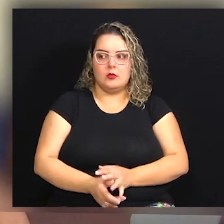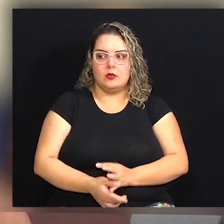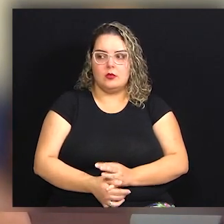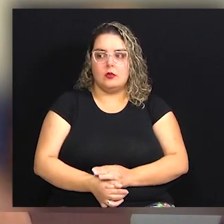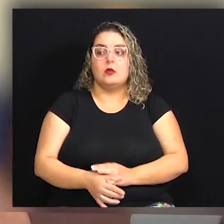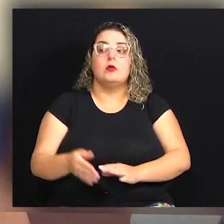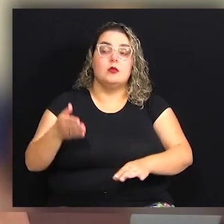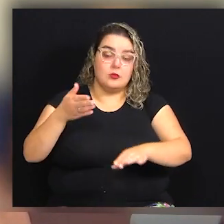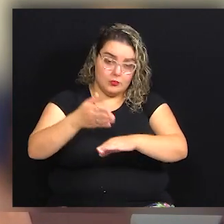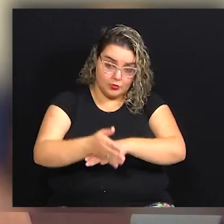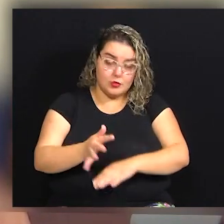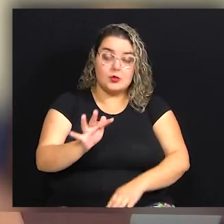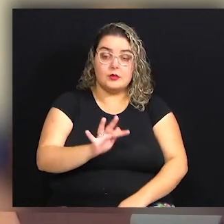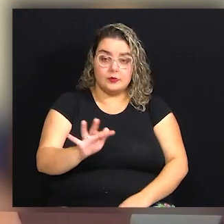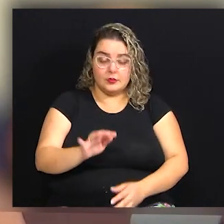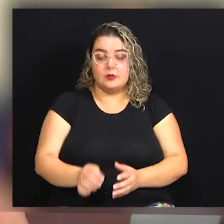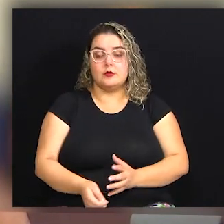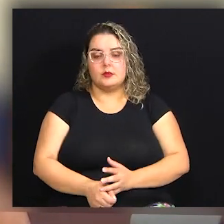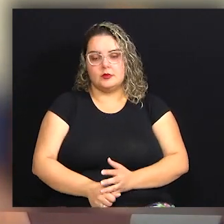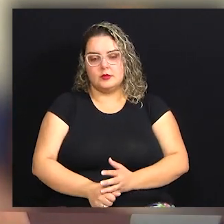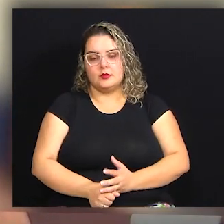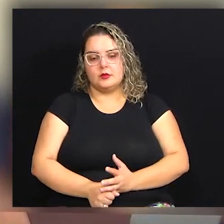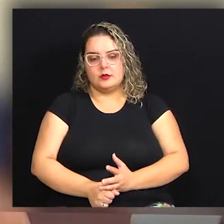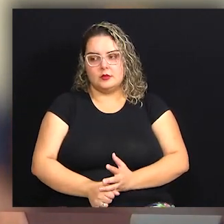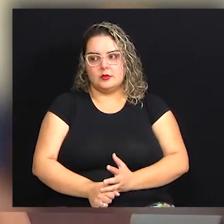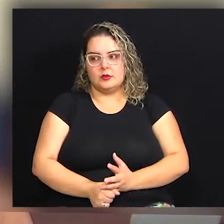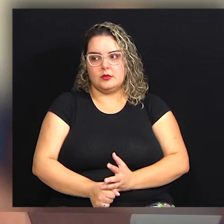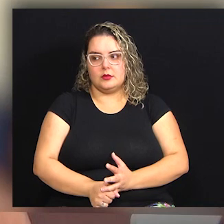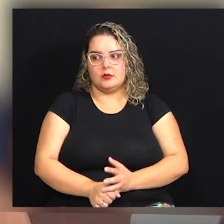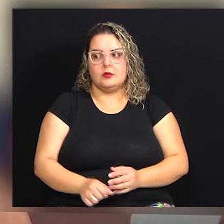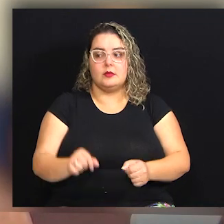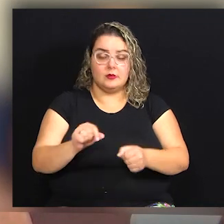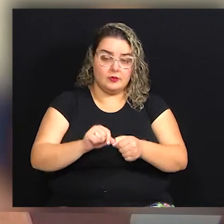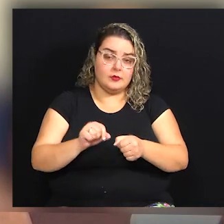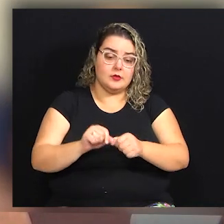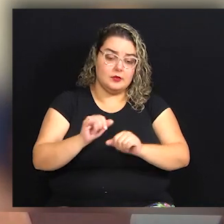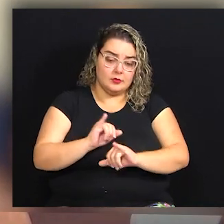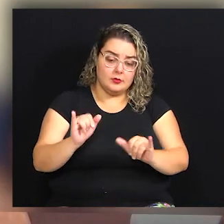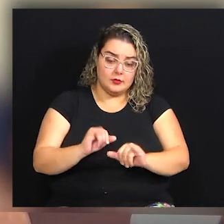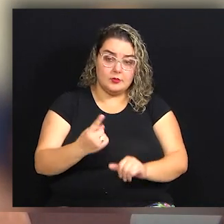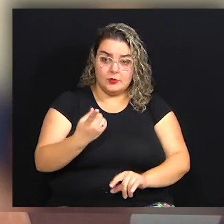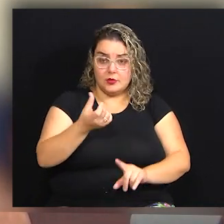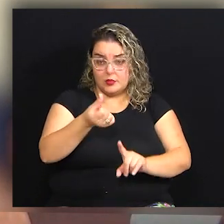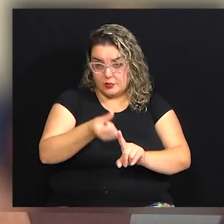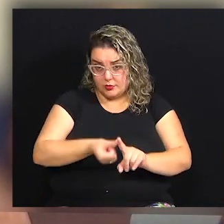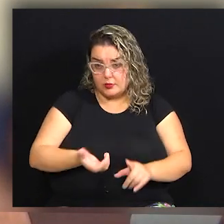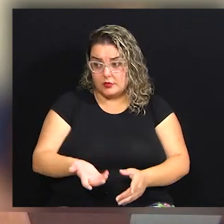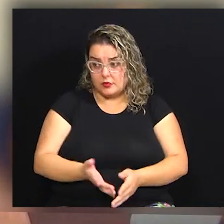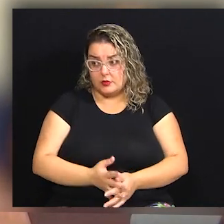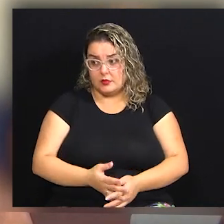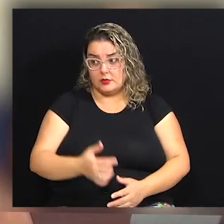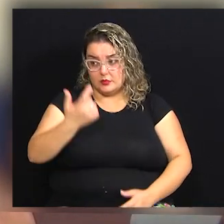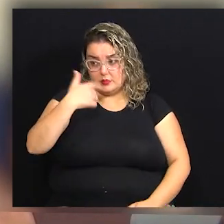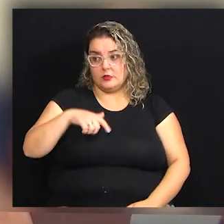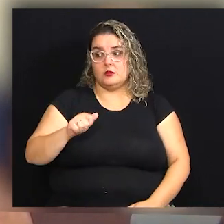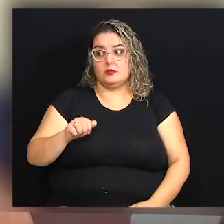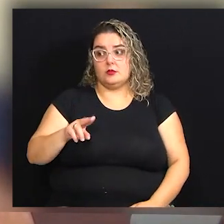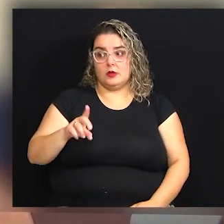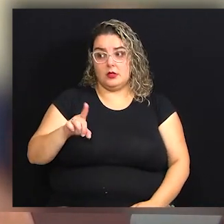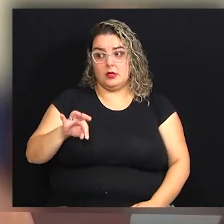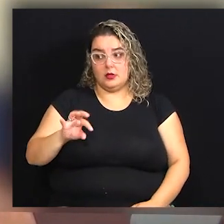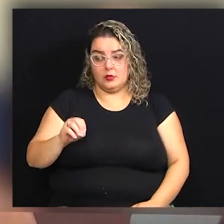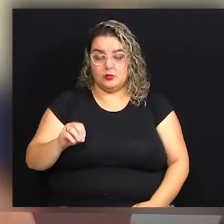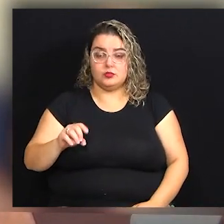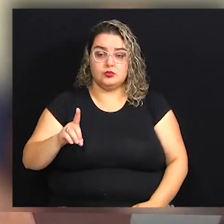Eu cheguei a frequentar a faculdade, né, fiz publicidade por um semestre, mas assim, eu sou autodidata,